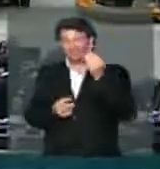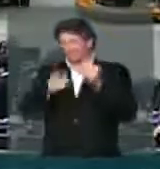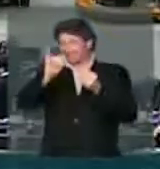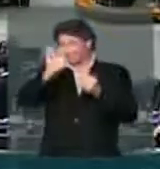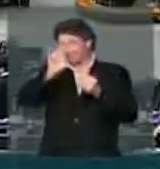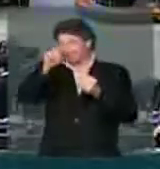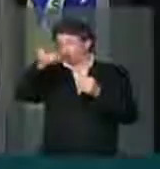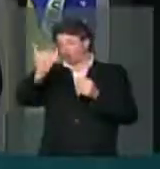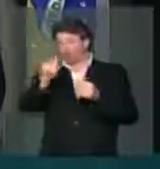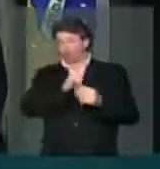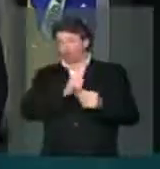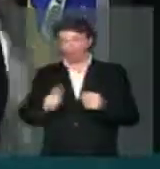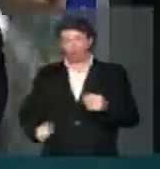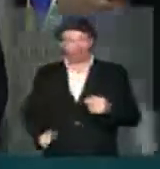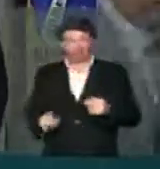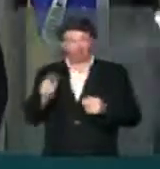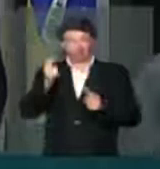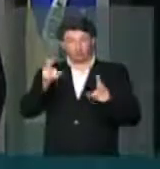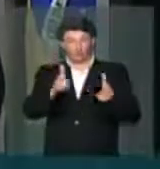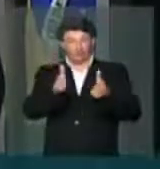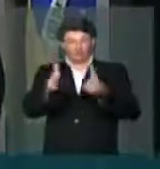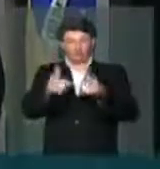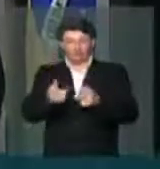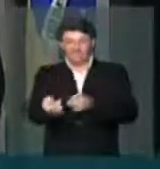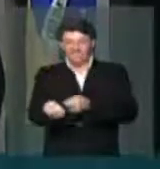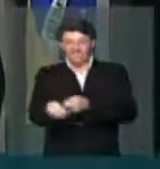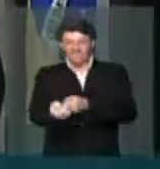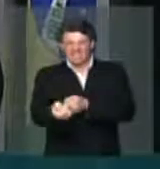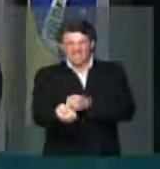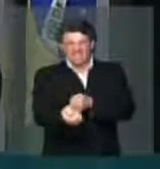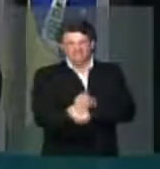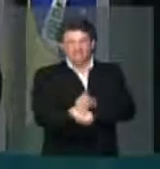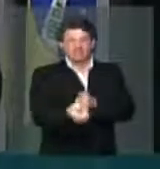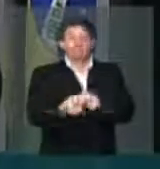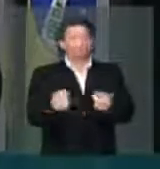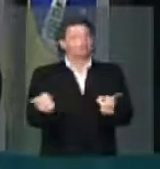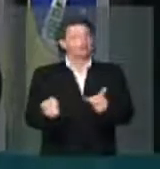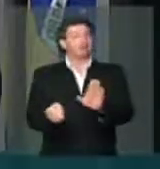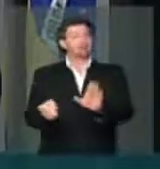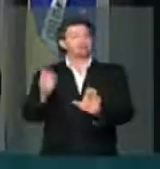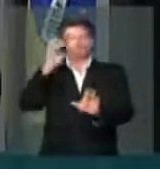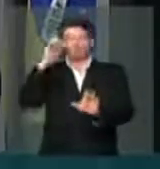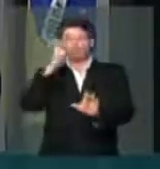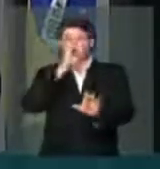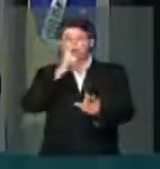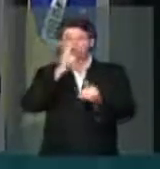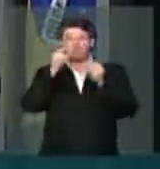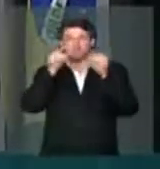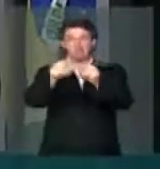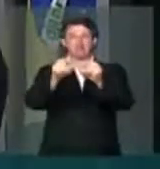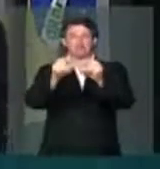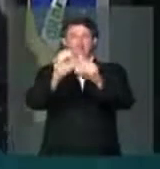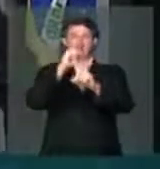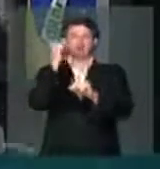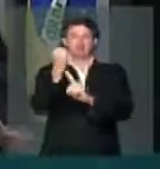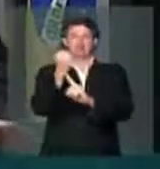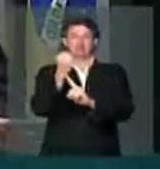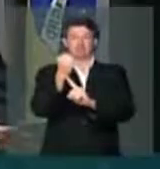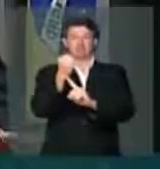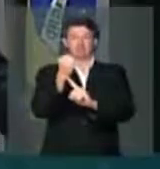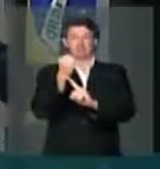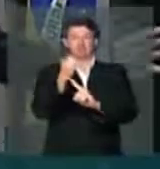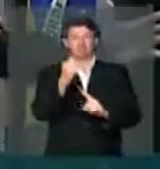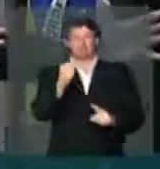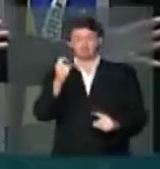governo que não tem rumo, que engana e que, acima de tudo, mente para a sociedade. A